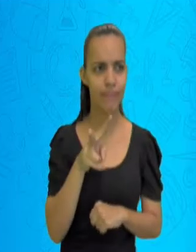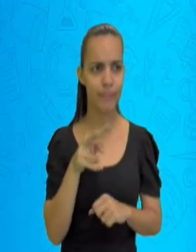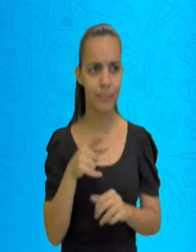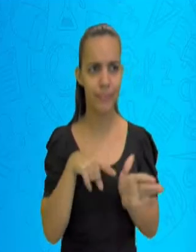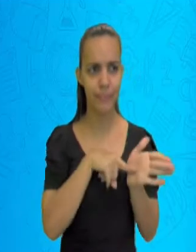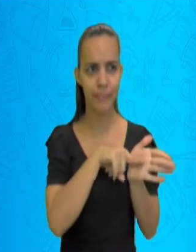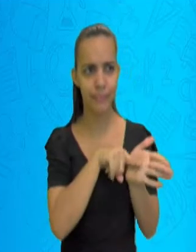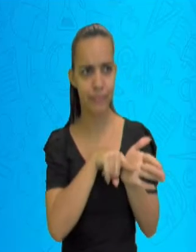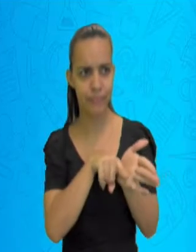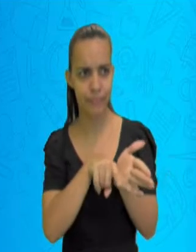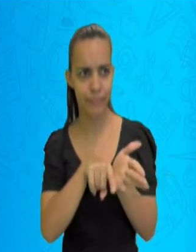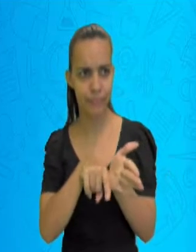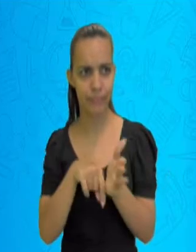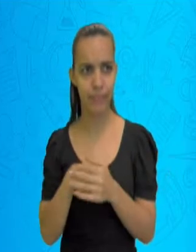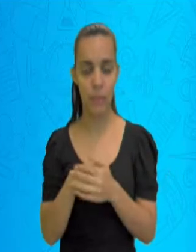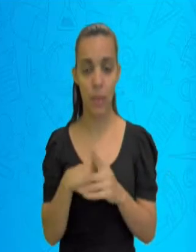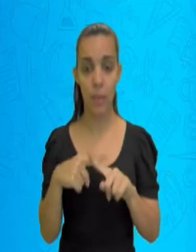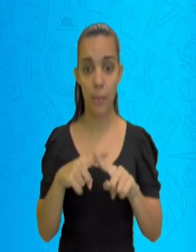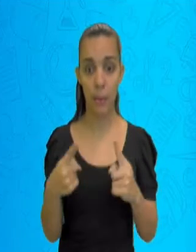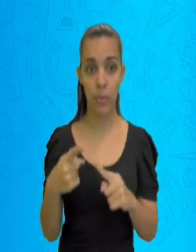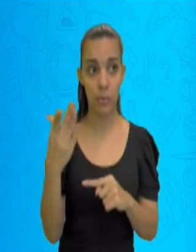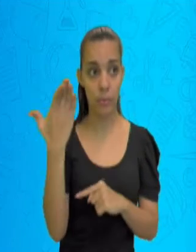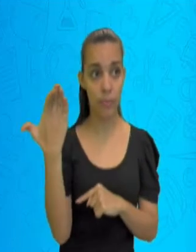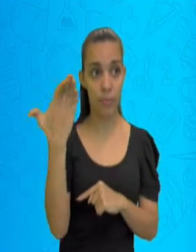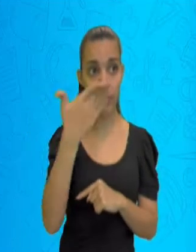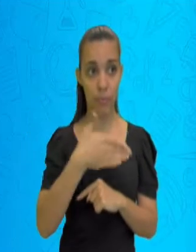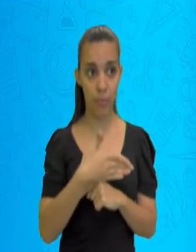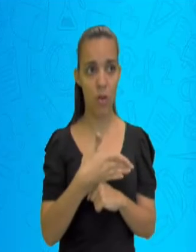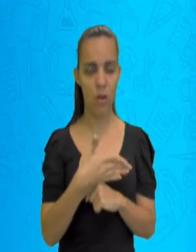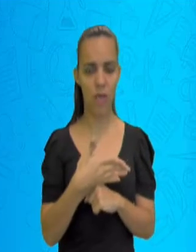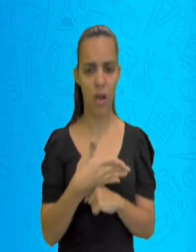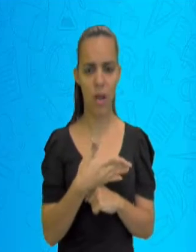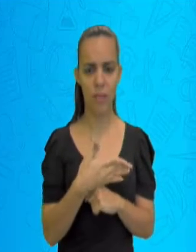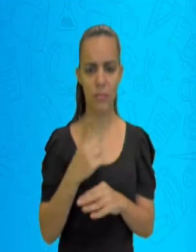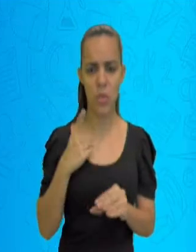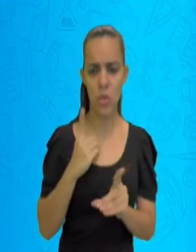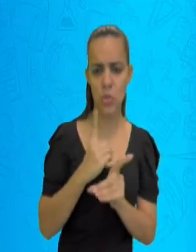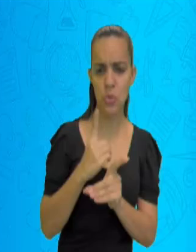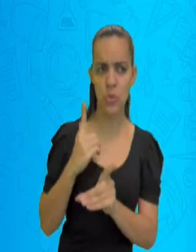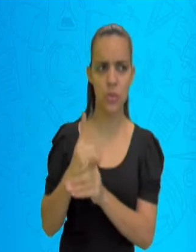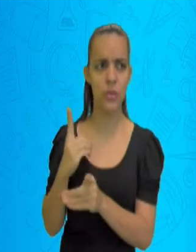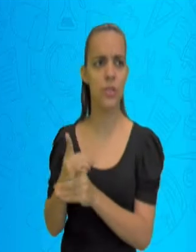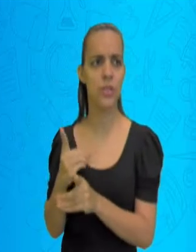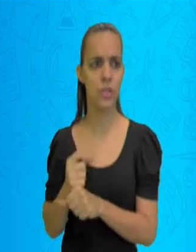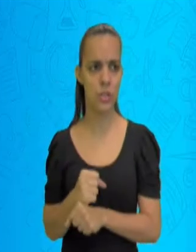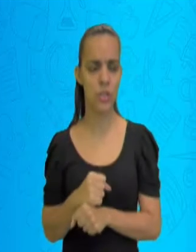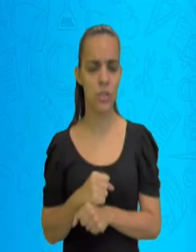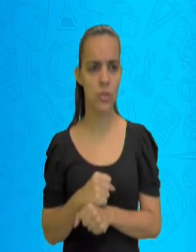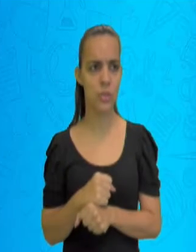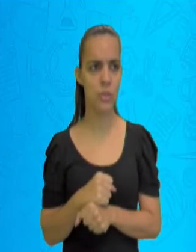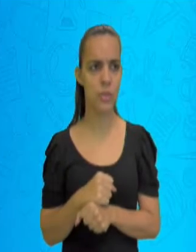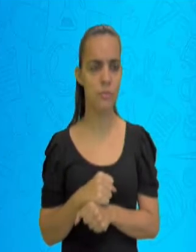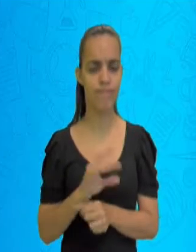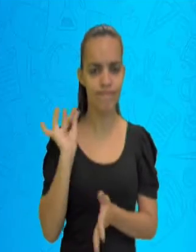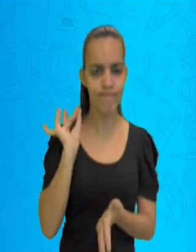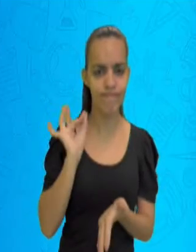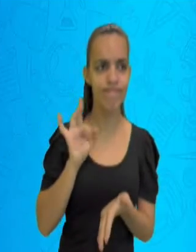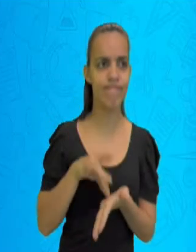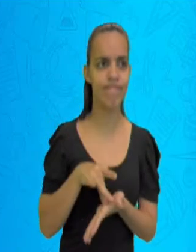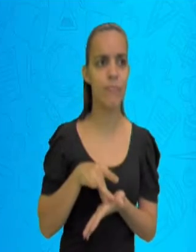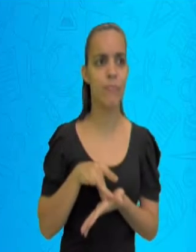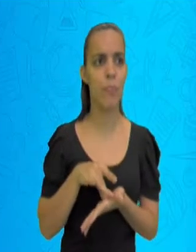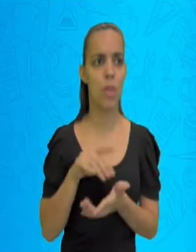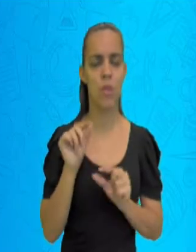realizar determinados experimentos, a procurar evidências que confirmassem realmente